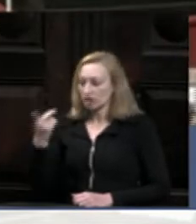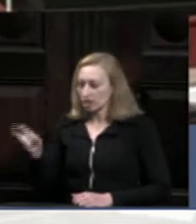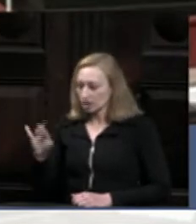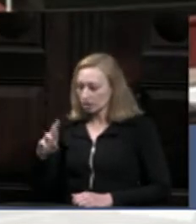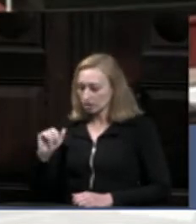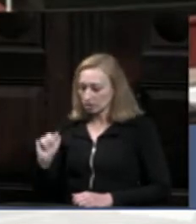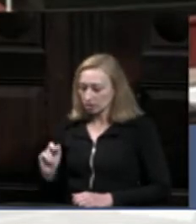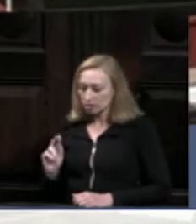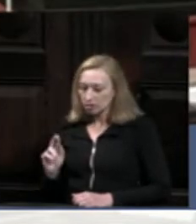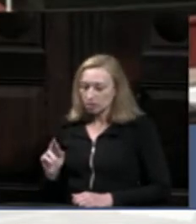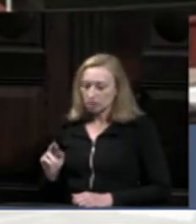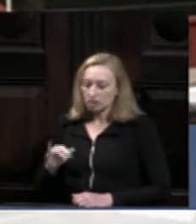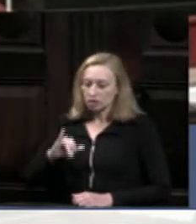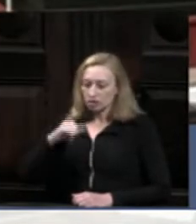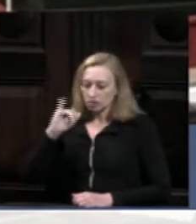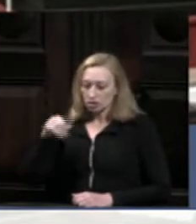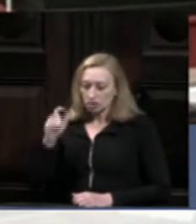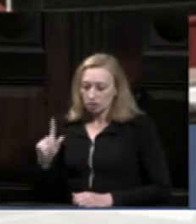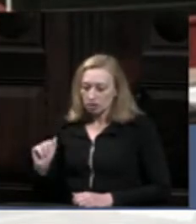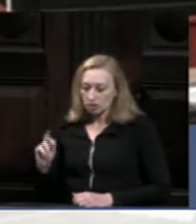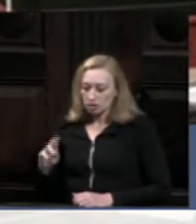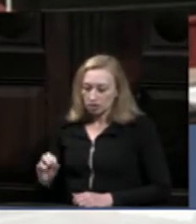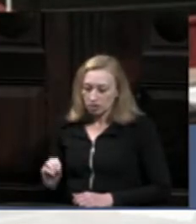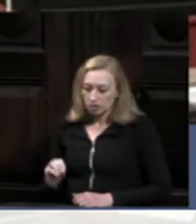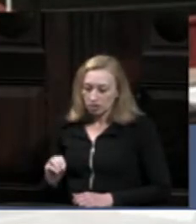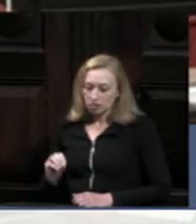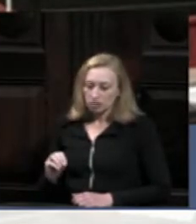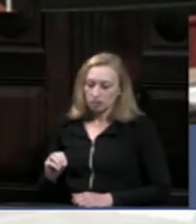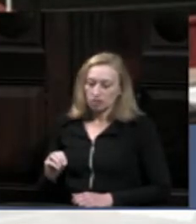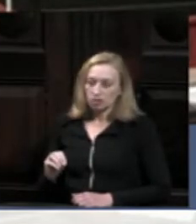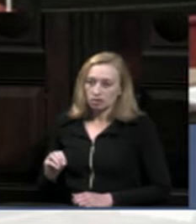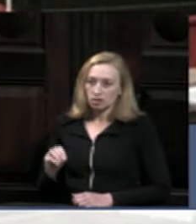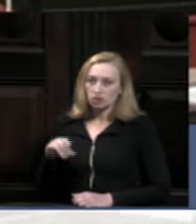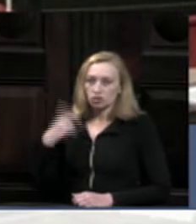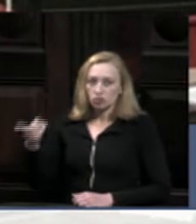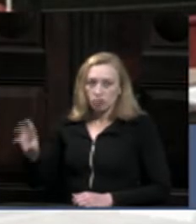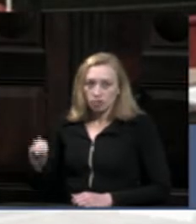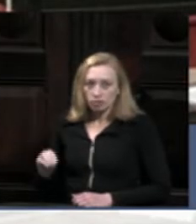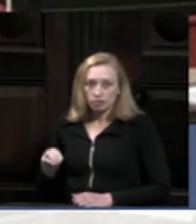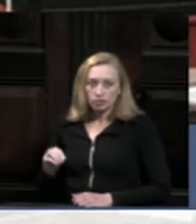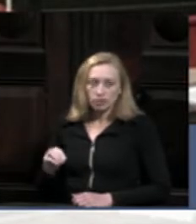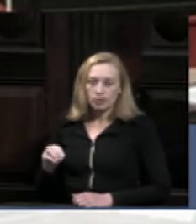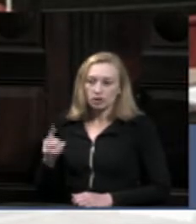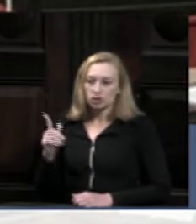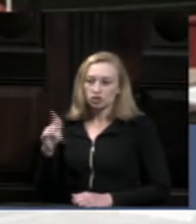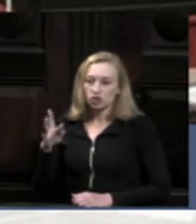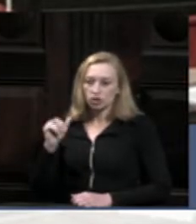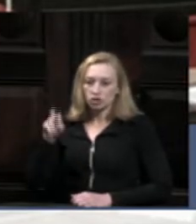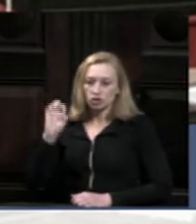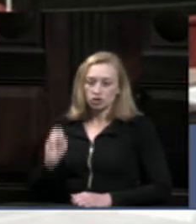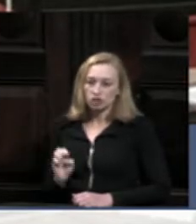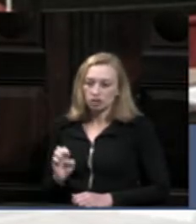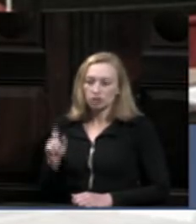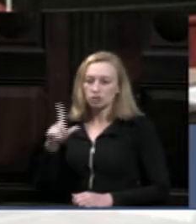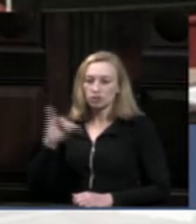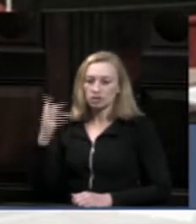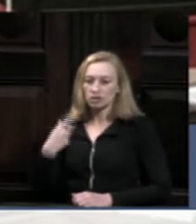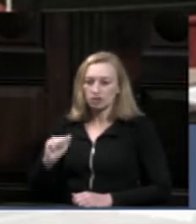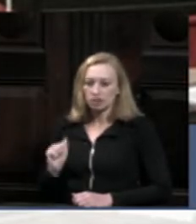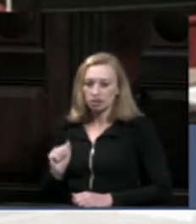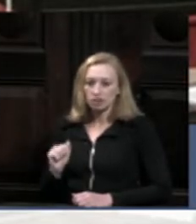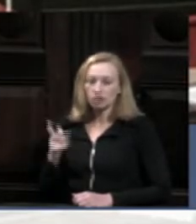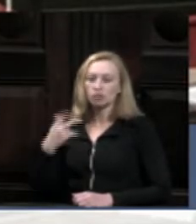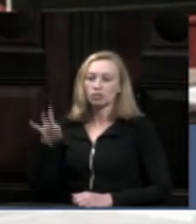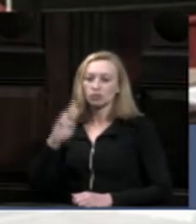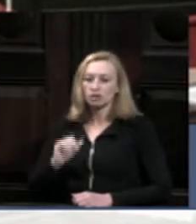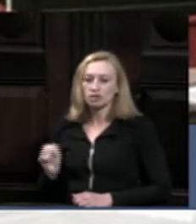Bittencourt, Jânio Mendes, João Peixoto, Jorge Felipe Neto, Lucinha,